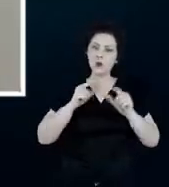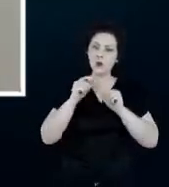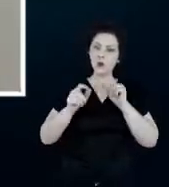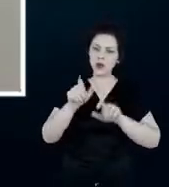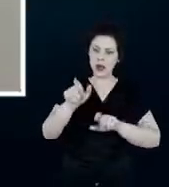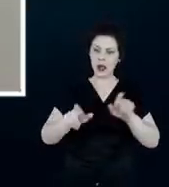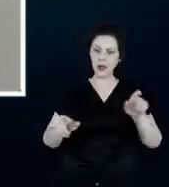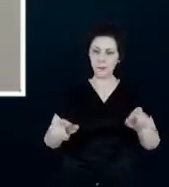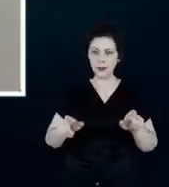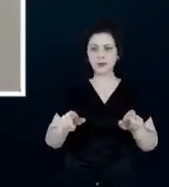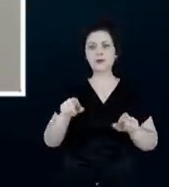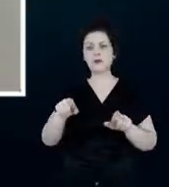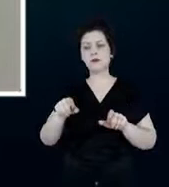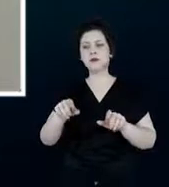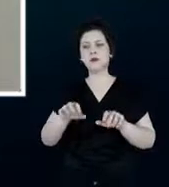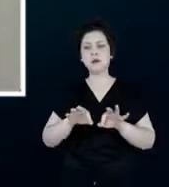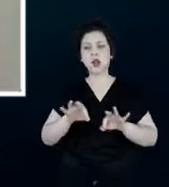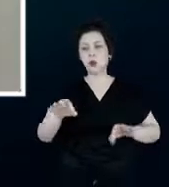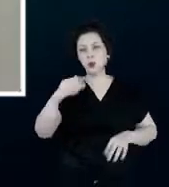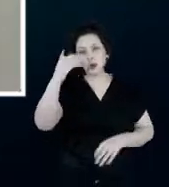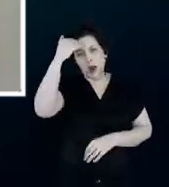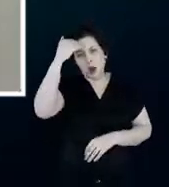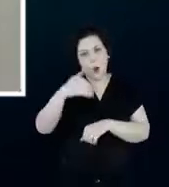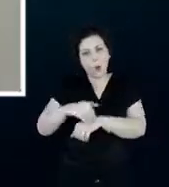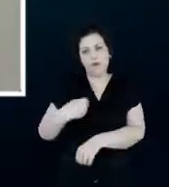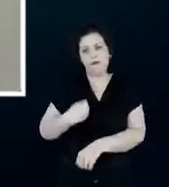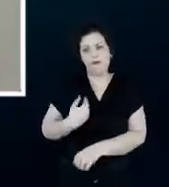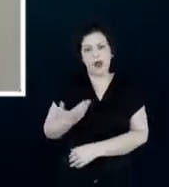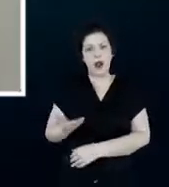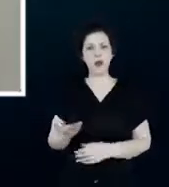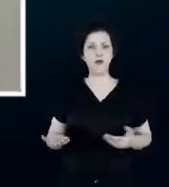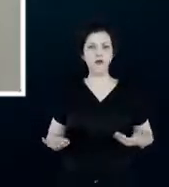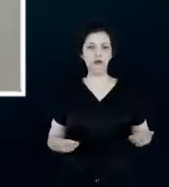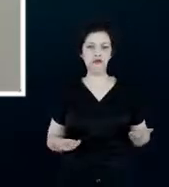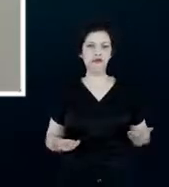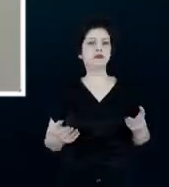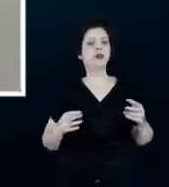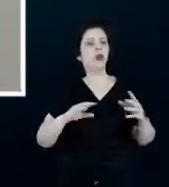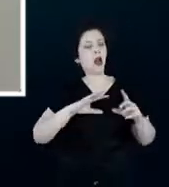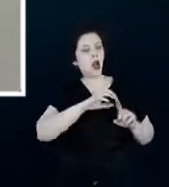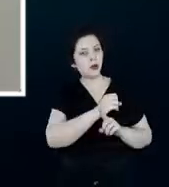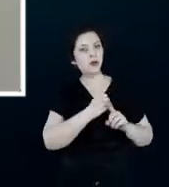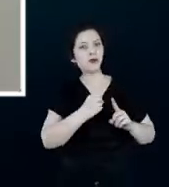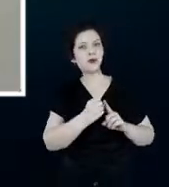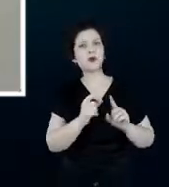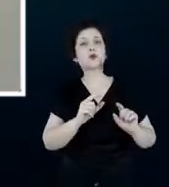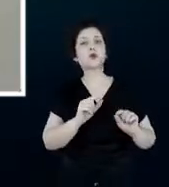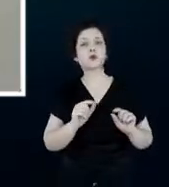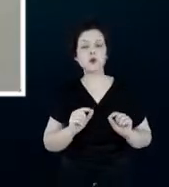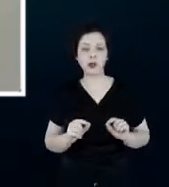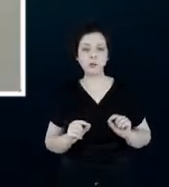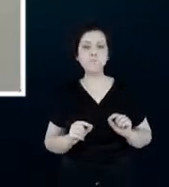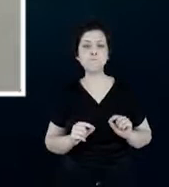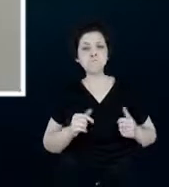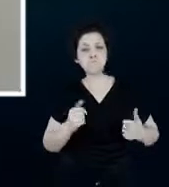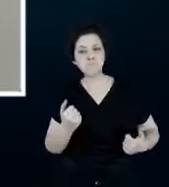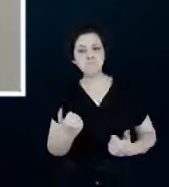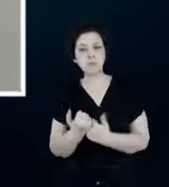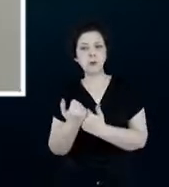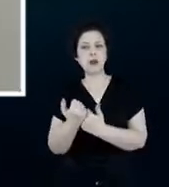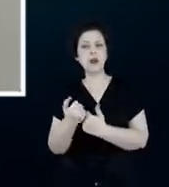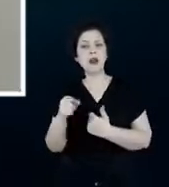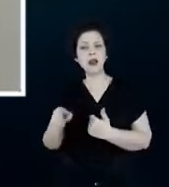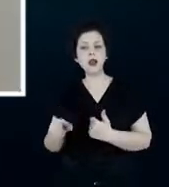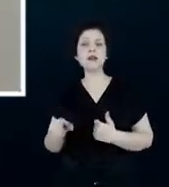consumidor que está no sistema isolado, ele não tem culpa de estar lá, e toda a sociedade, então, contribui, né, para que ele